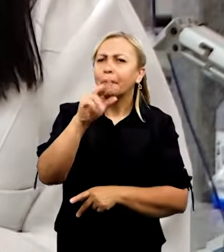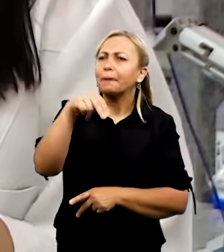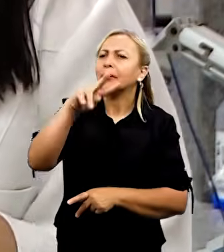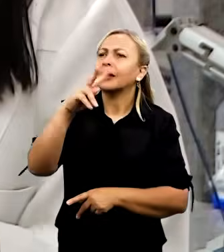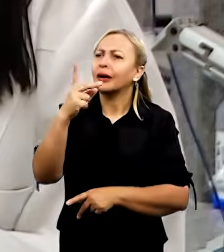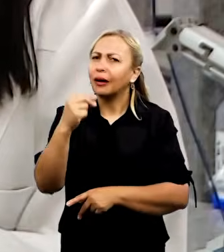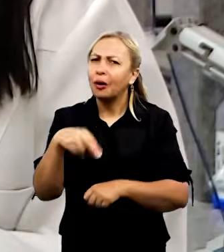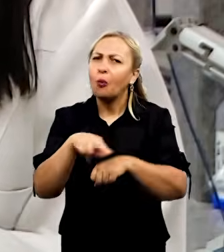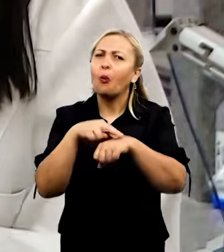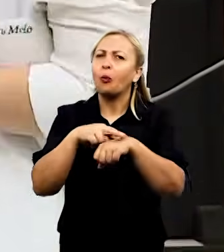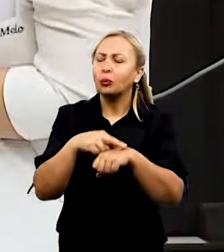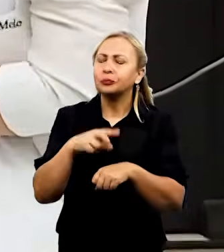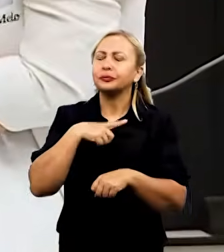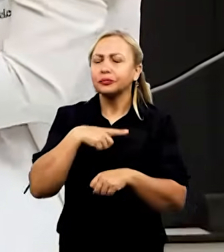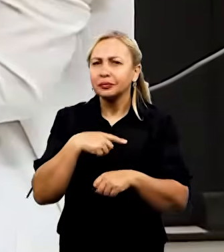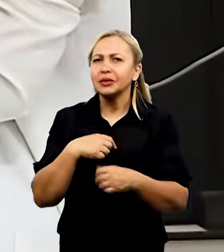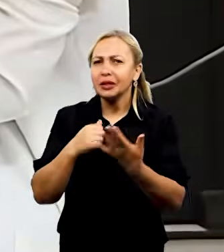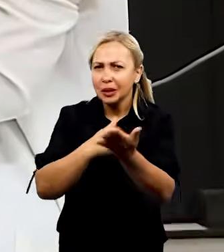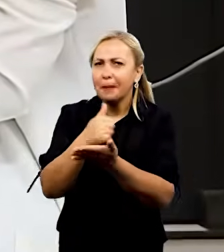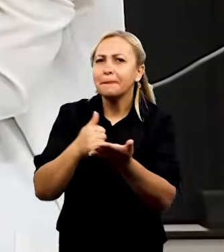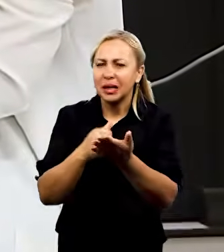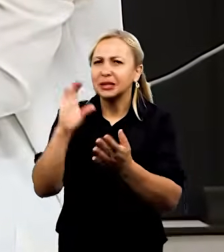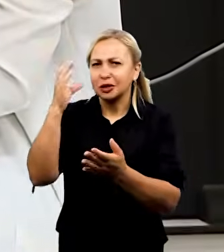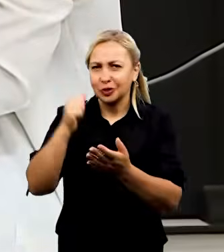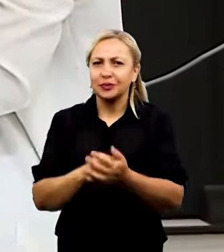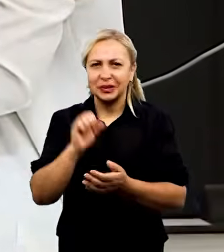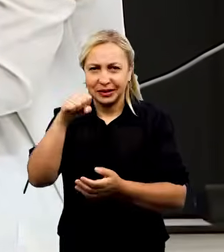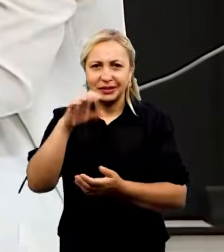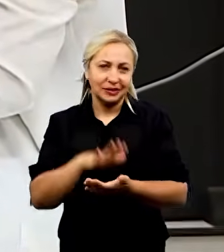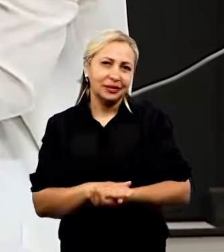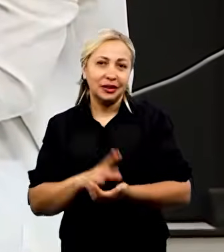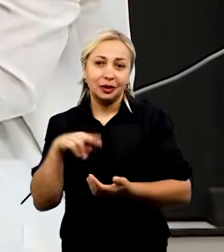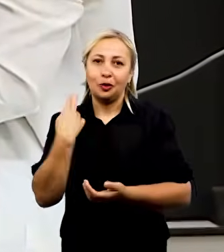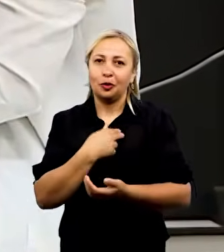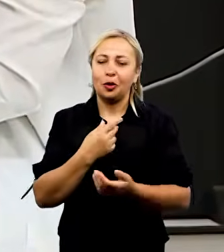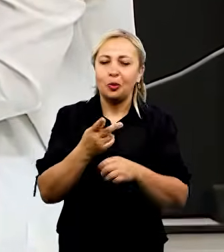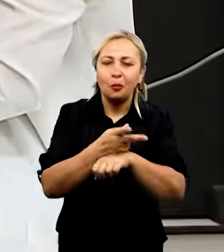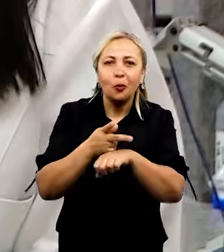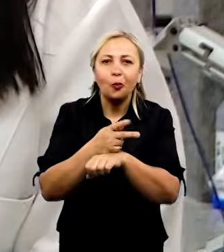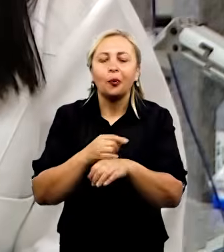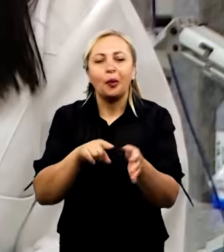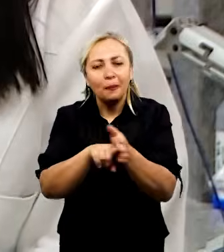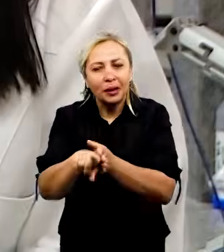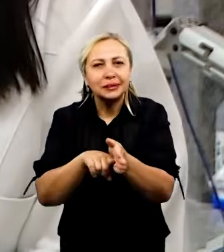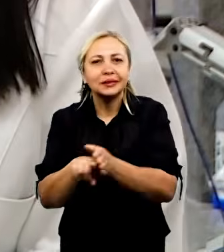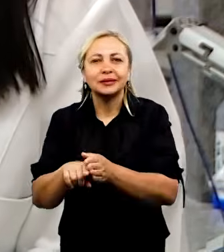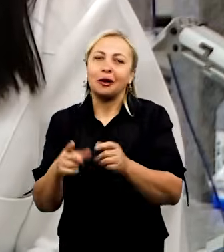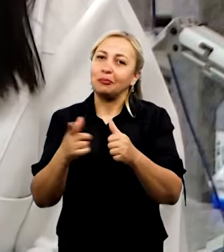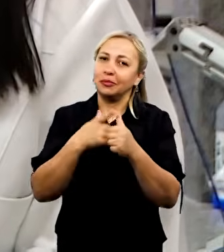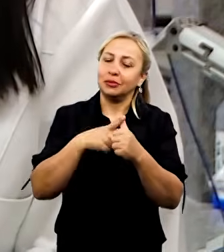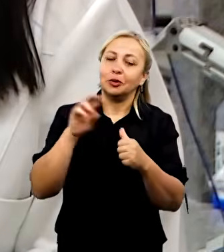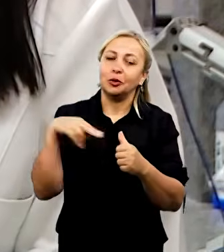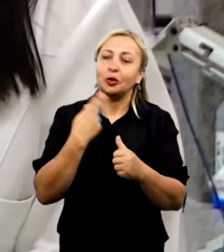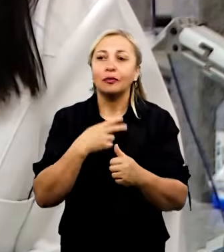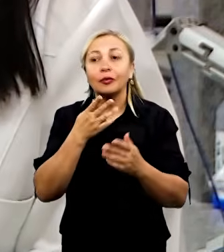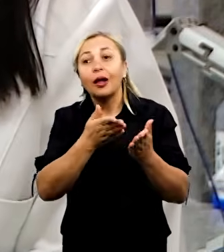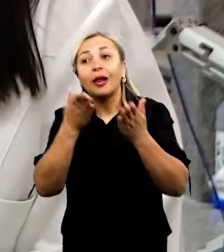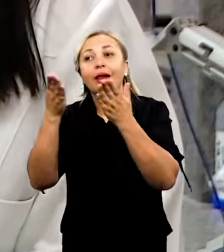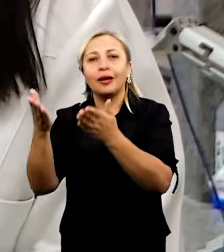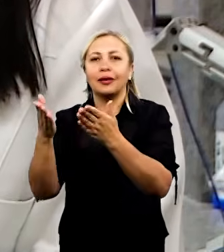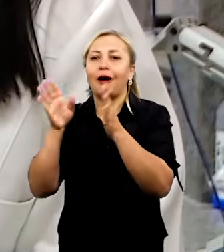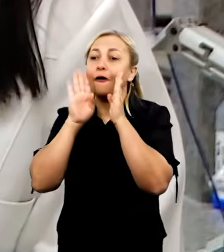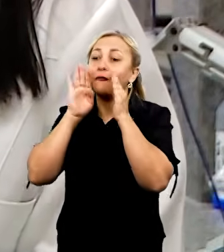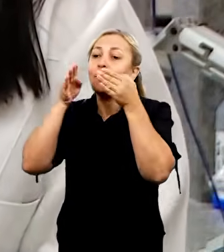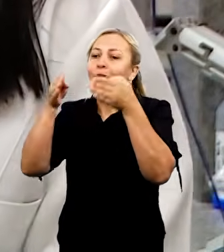teria nenhum fundamento científico? E foi isso que a gente buscou investigar. Então, primeiramente, a gente focou